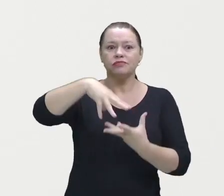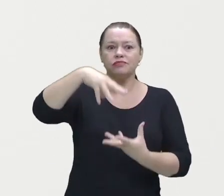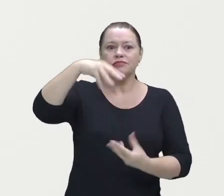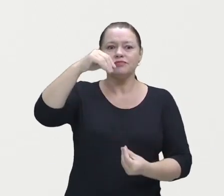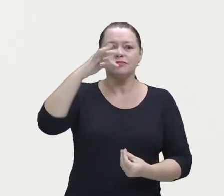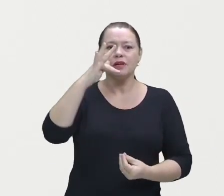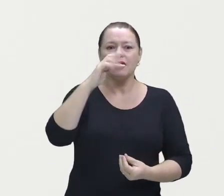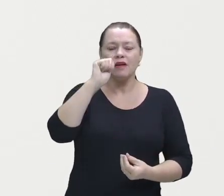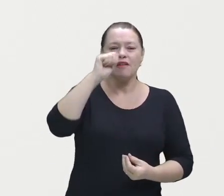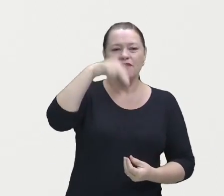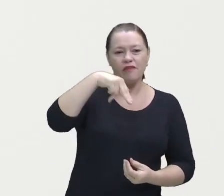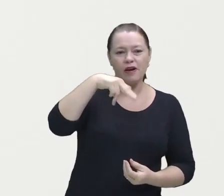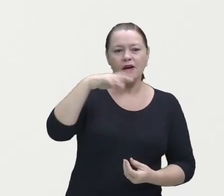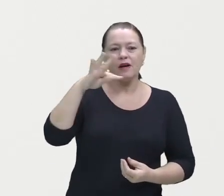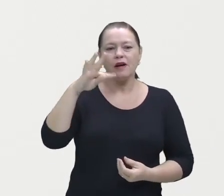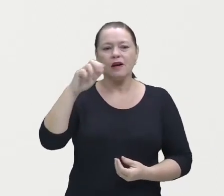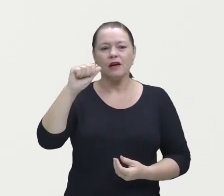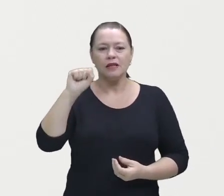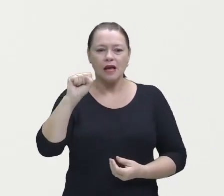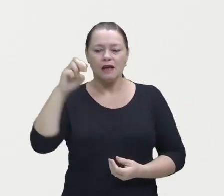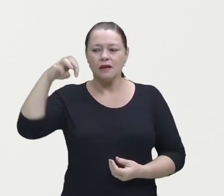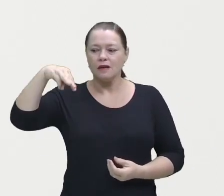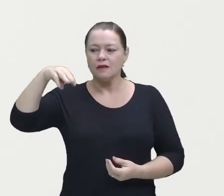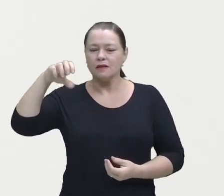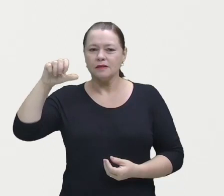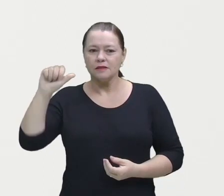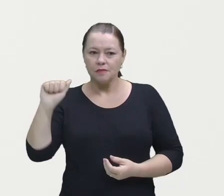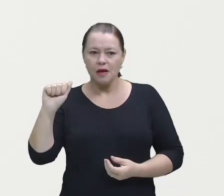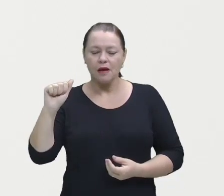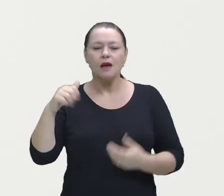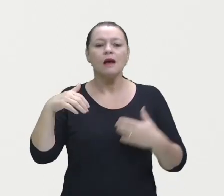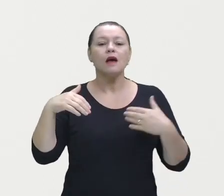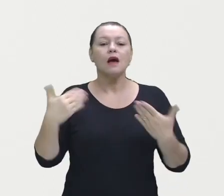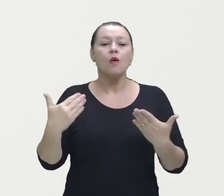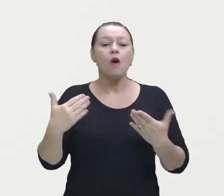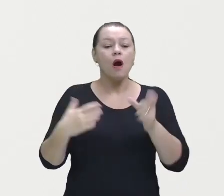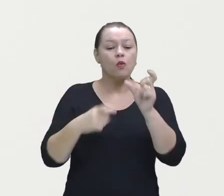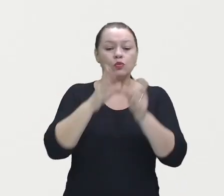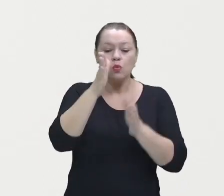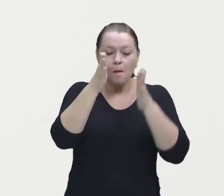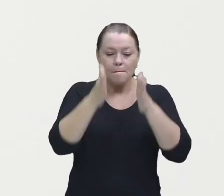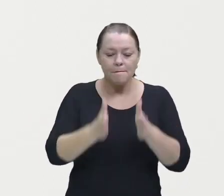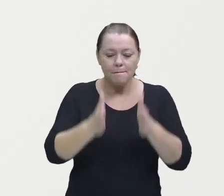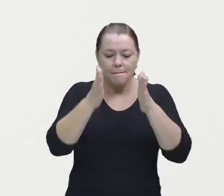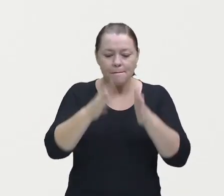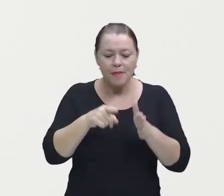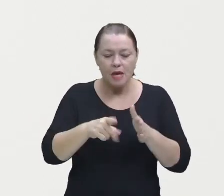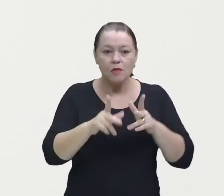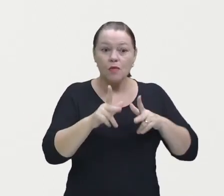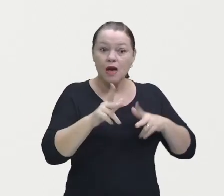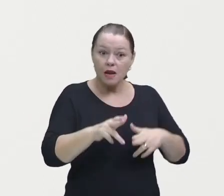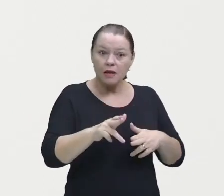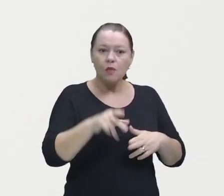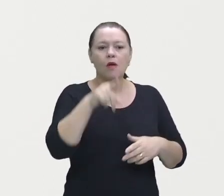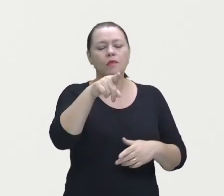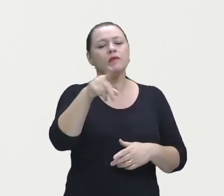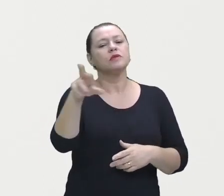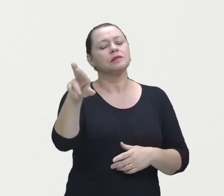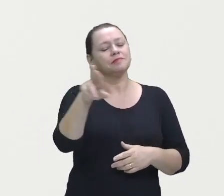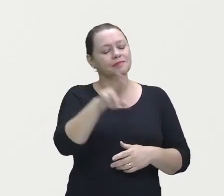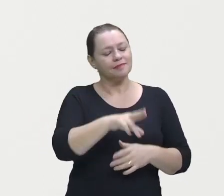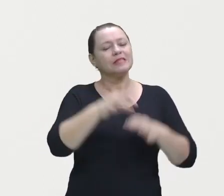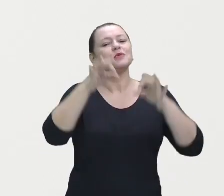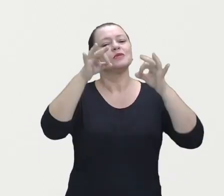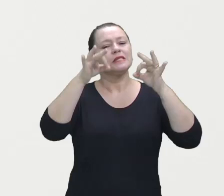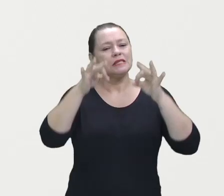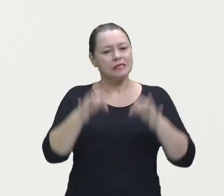fantasma, que era para selecionar qual palavrinha tinha o meio igual. E você marcou